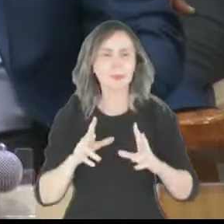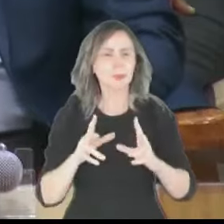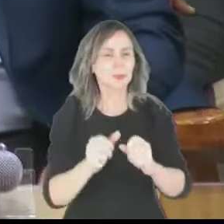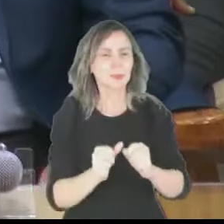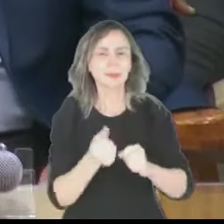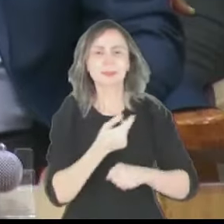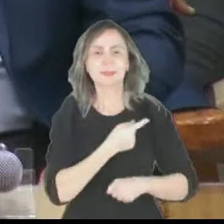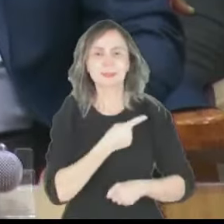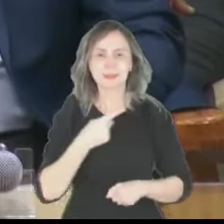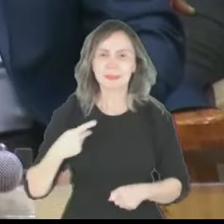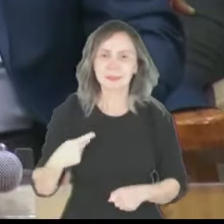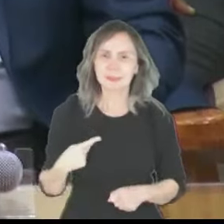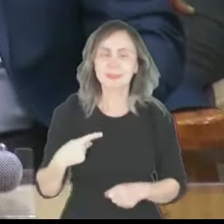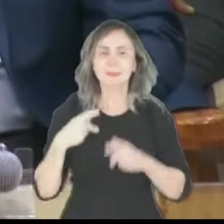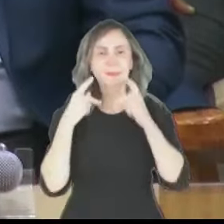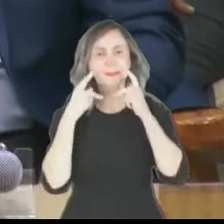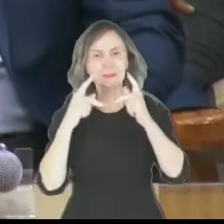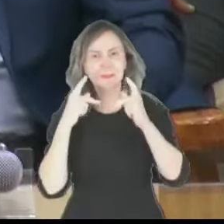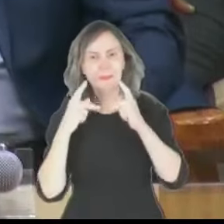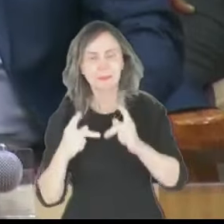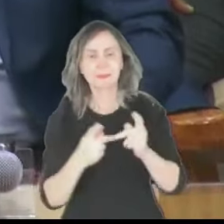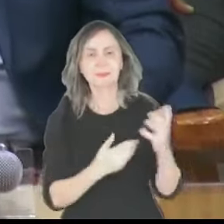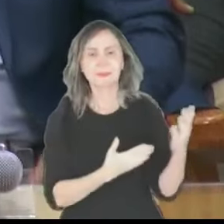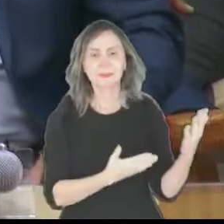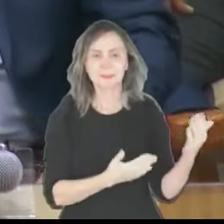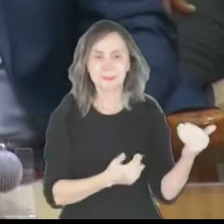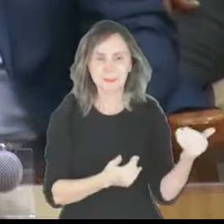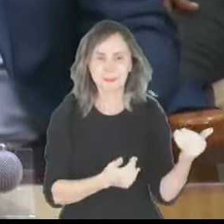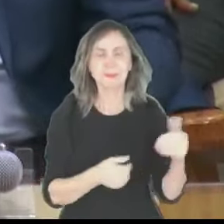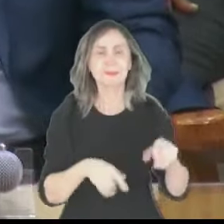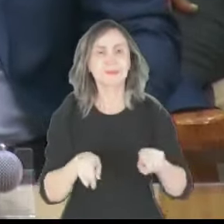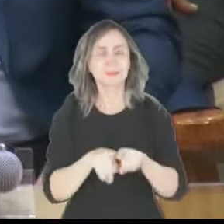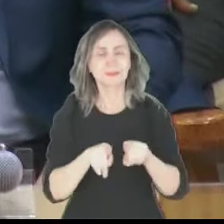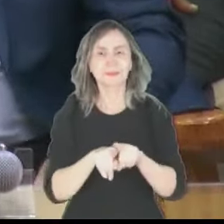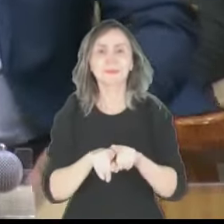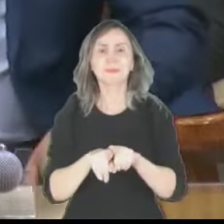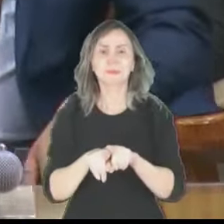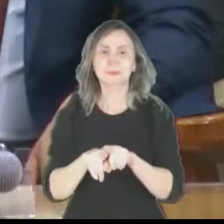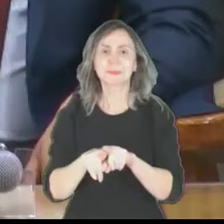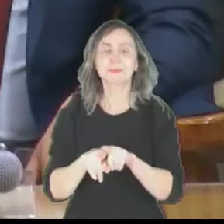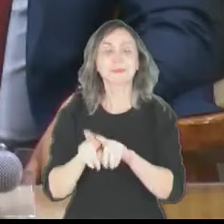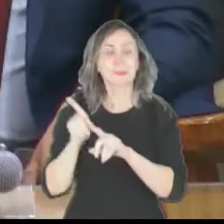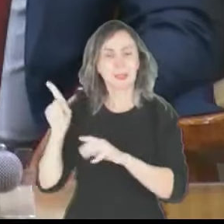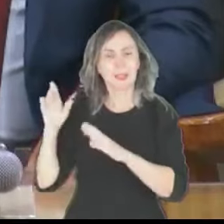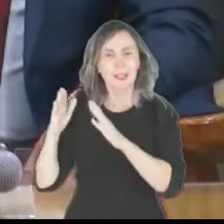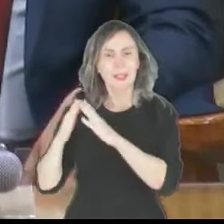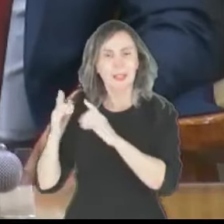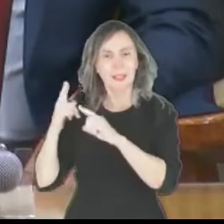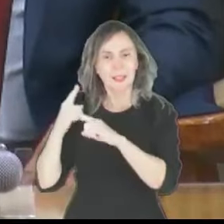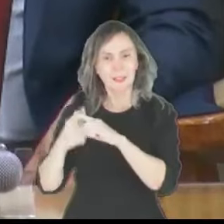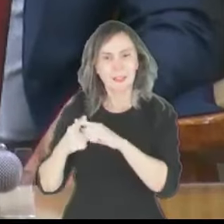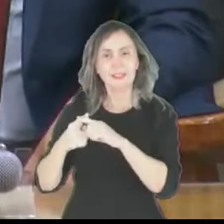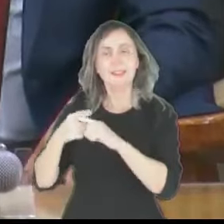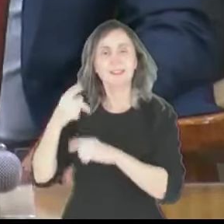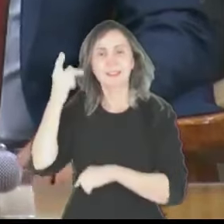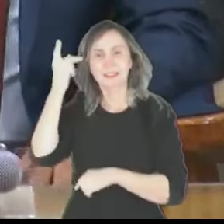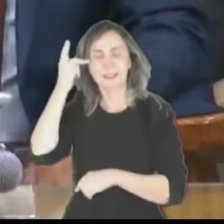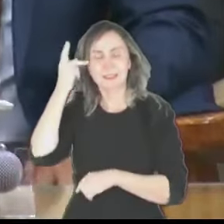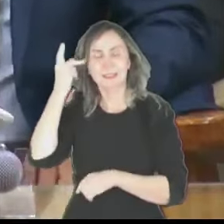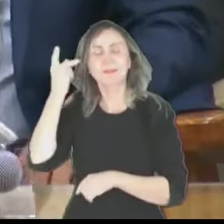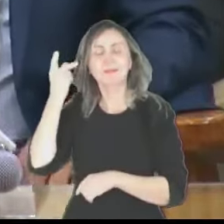a juventude da igreja, todos os irmãos. Trago também saudações da nossa igreja em São Paulo, o pastor José Welton Bezerra da Costa,